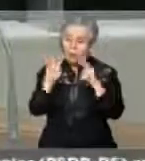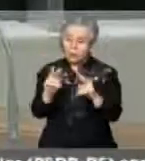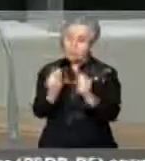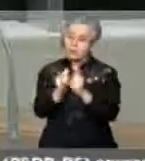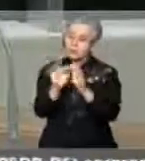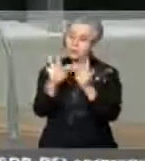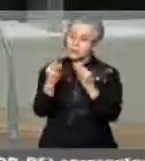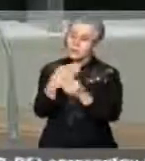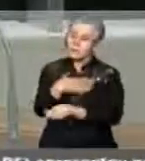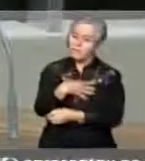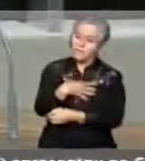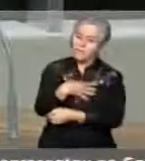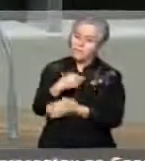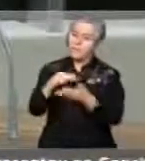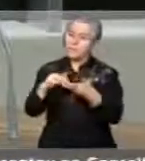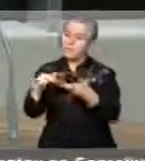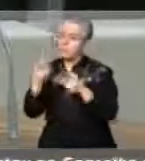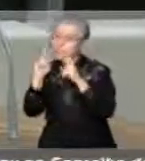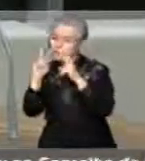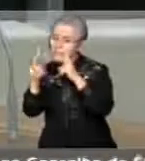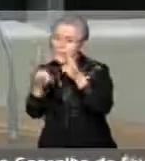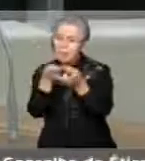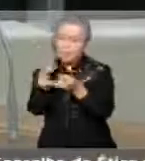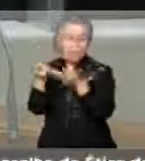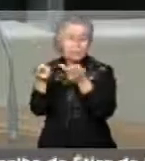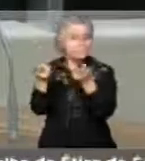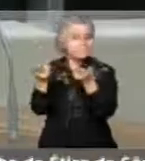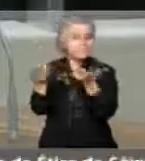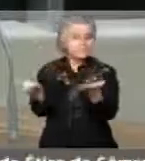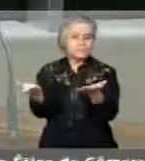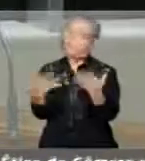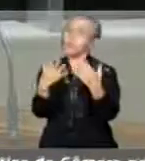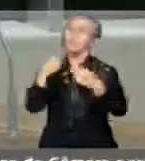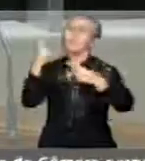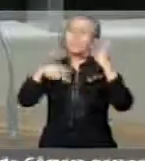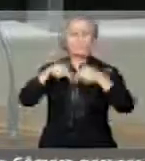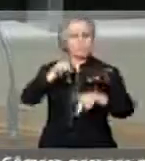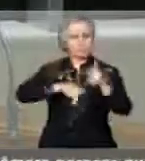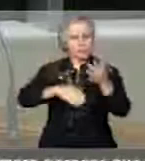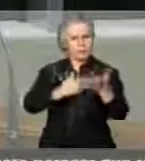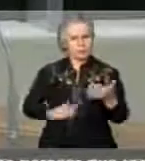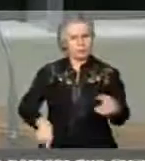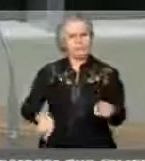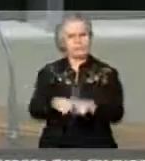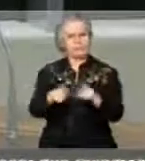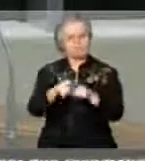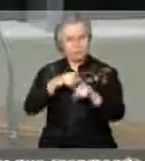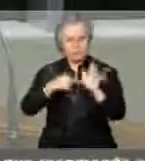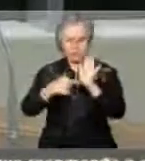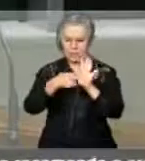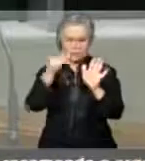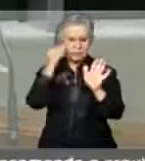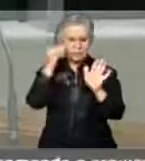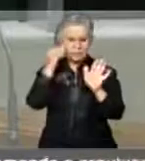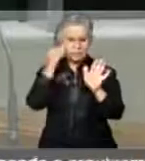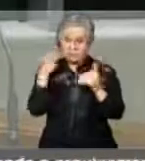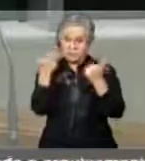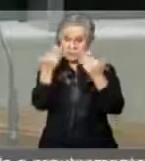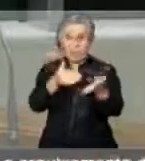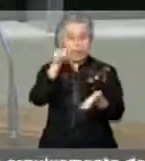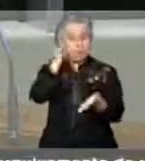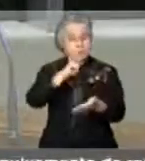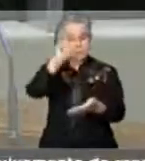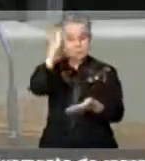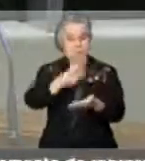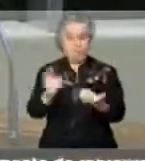com tão horrenda cultura da violência. Muitas políticas públicas têm sido adotadas no sentido de empoderar a mulher brasileira